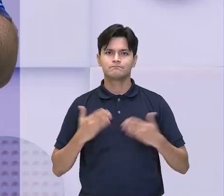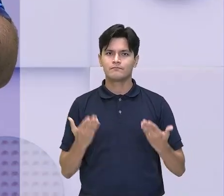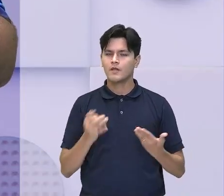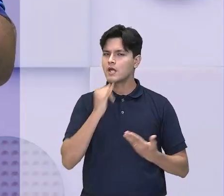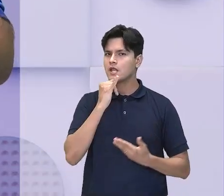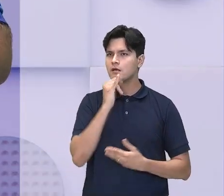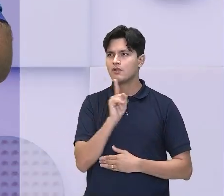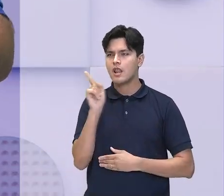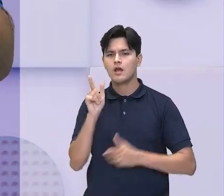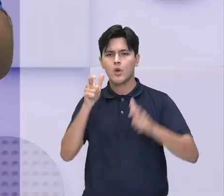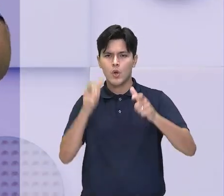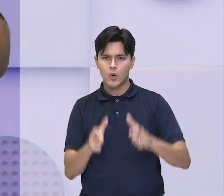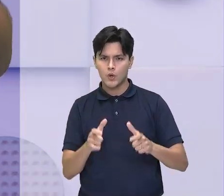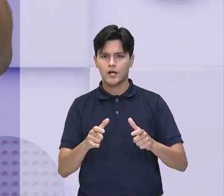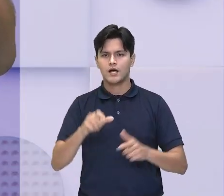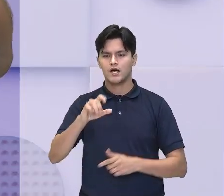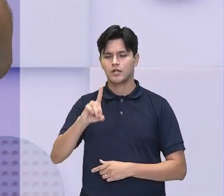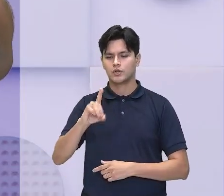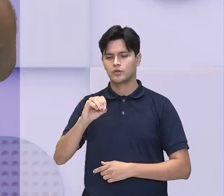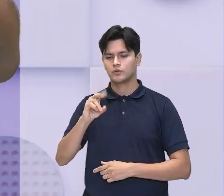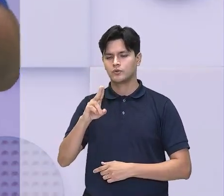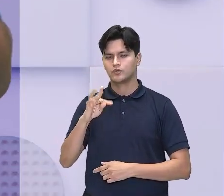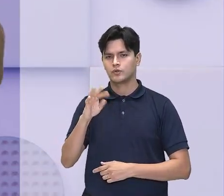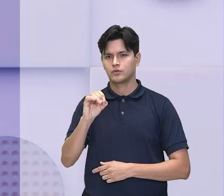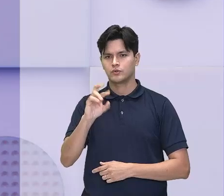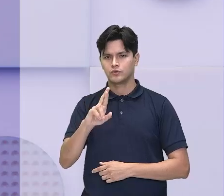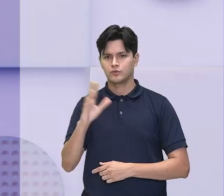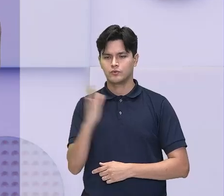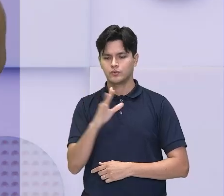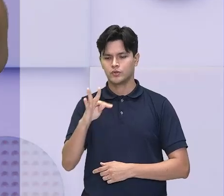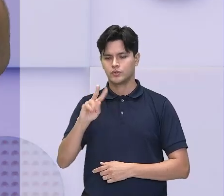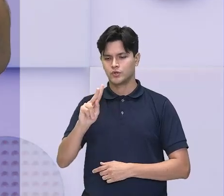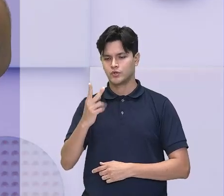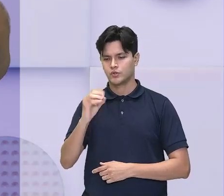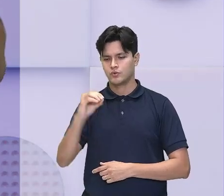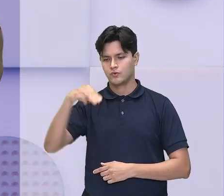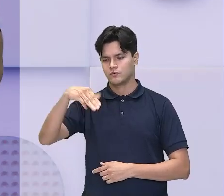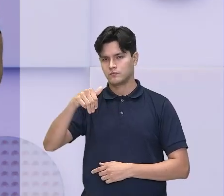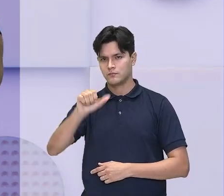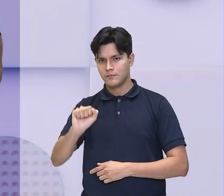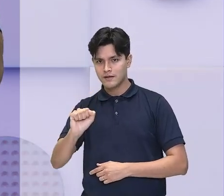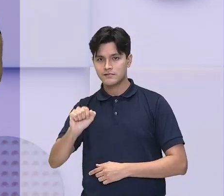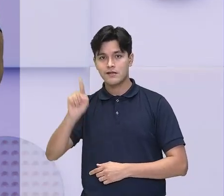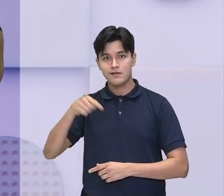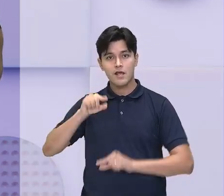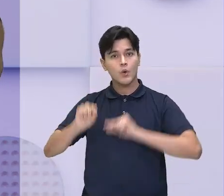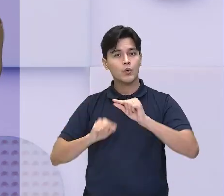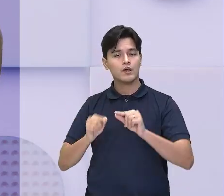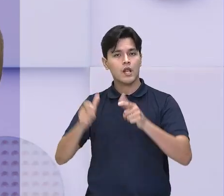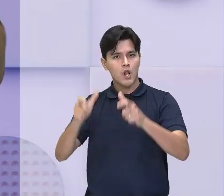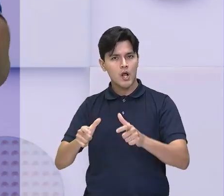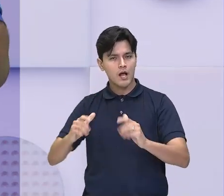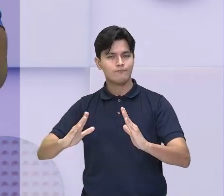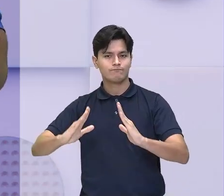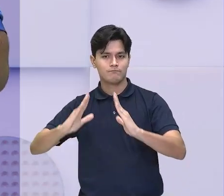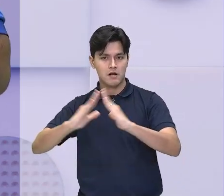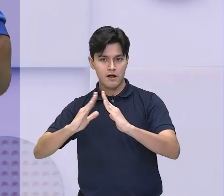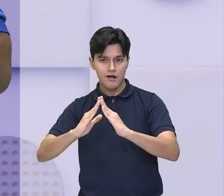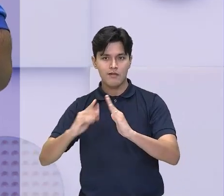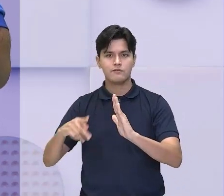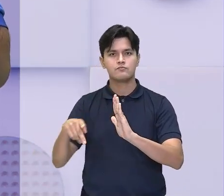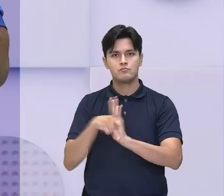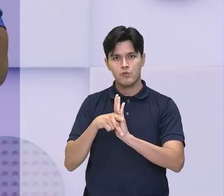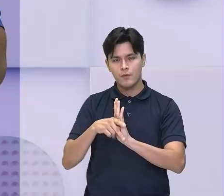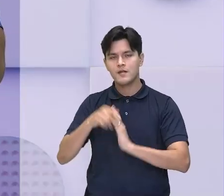que tem aqui em Manaus, que tem mais de 150 idosos. Se um dia você for visitar lá, eu sou voluntário lá nas horas